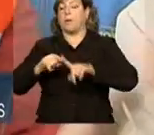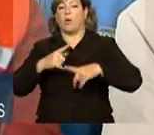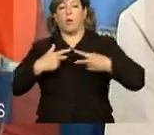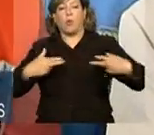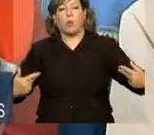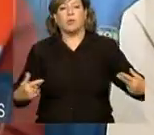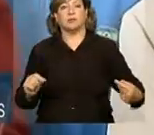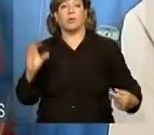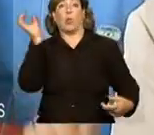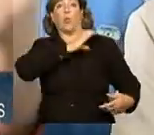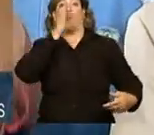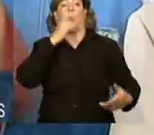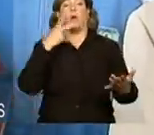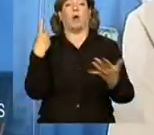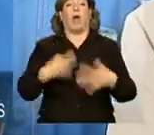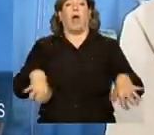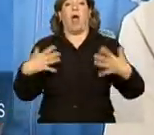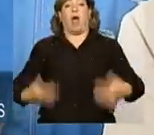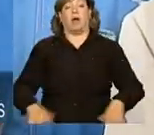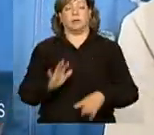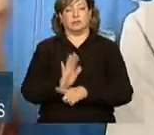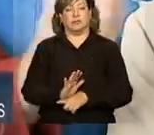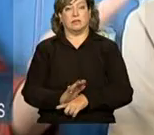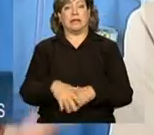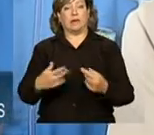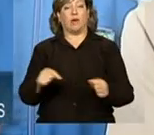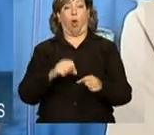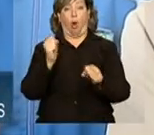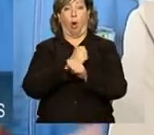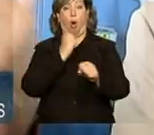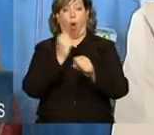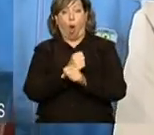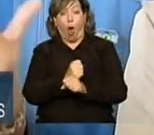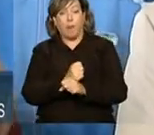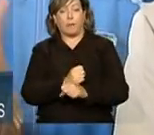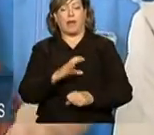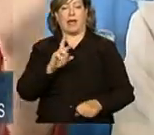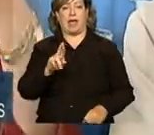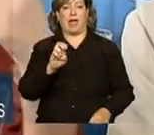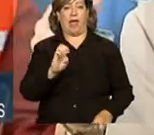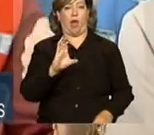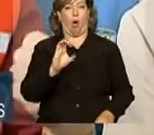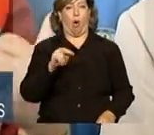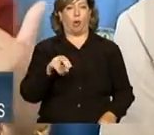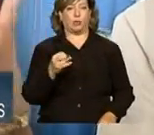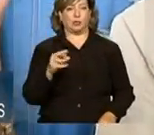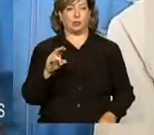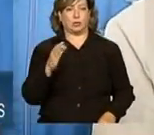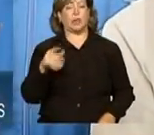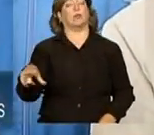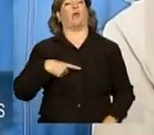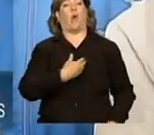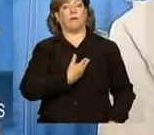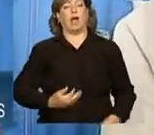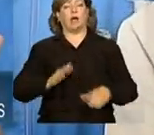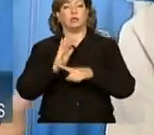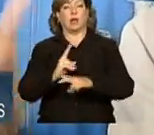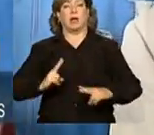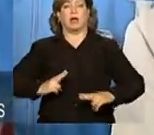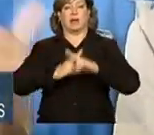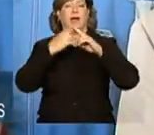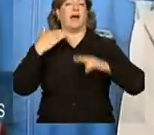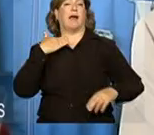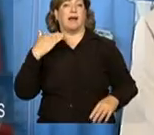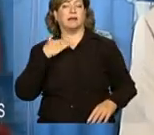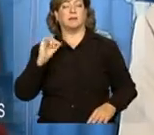de ação na emergência. Na reconstrução, o governo federal age através da Caixa Econômica Federal